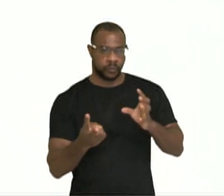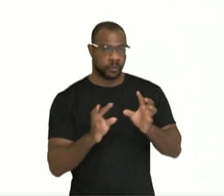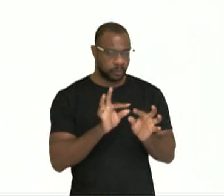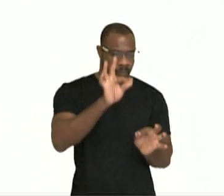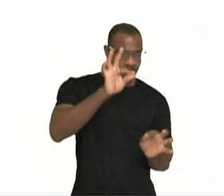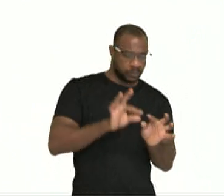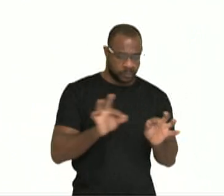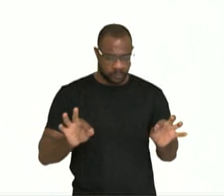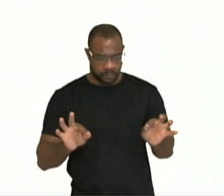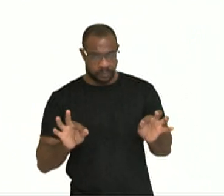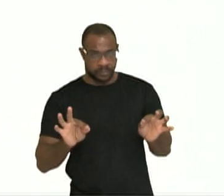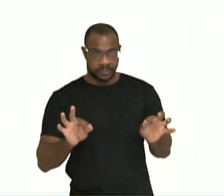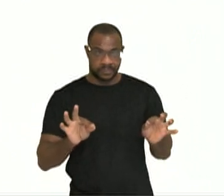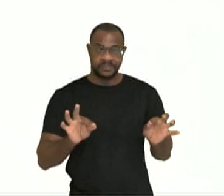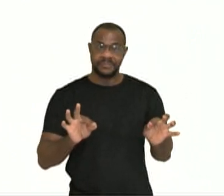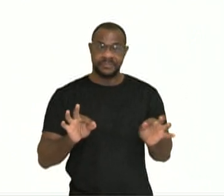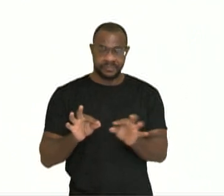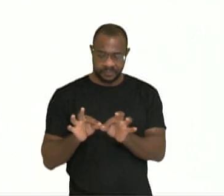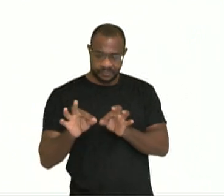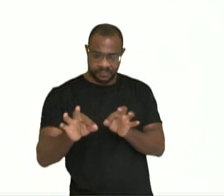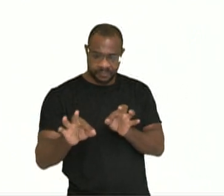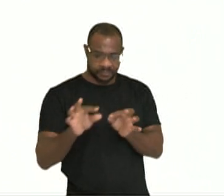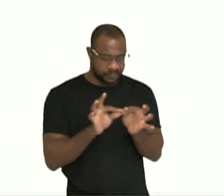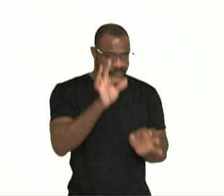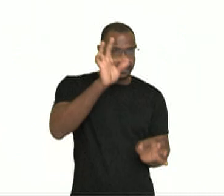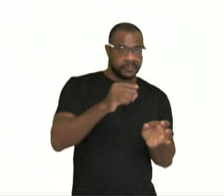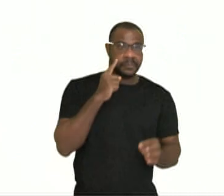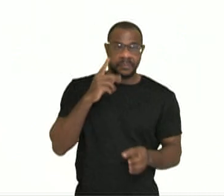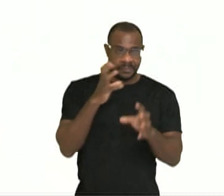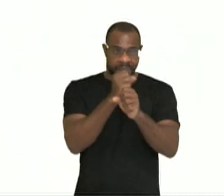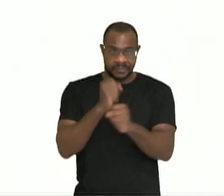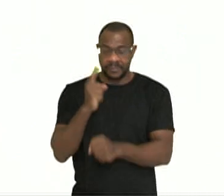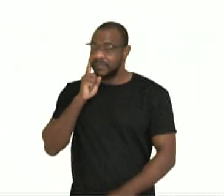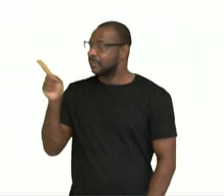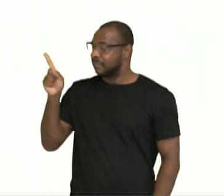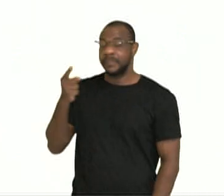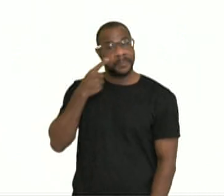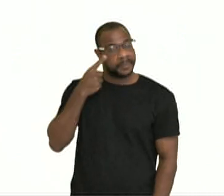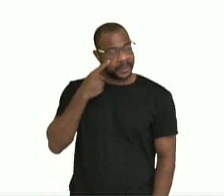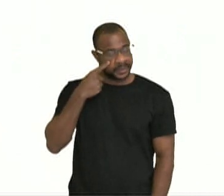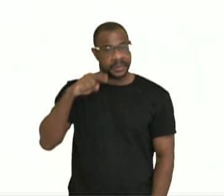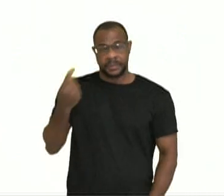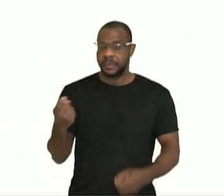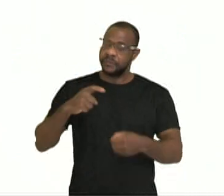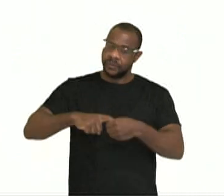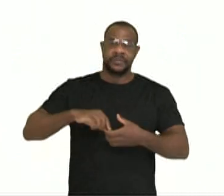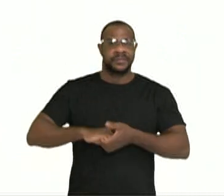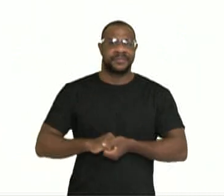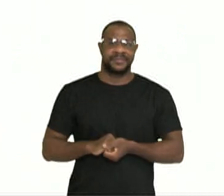comprimento é 4x, a largura é x e a altura é 2x. Pense um pouquinho e a gente já volta.